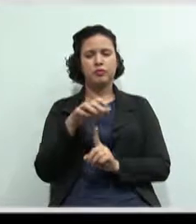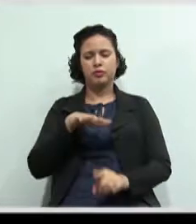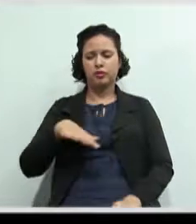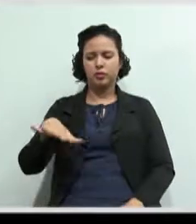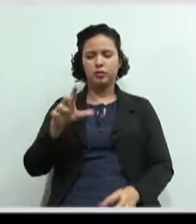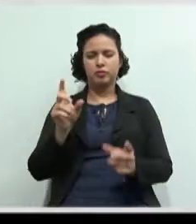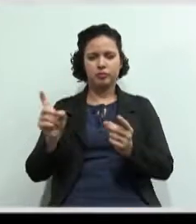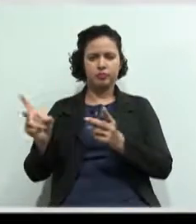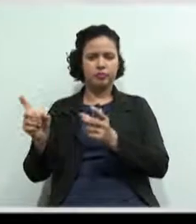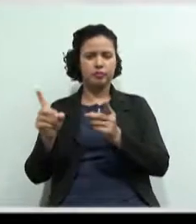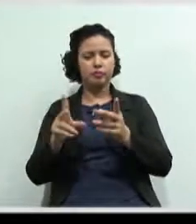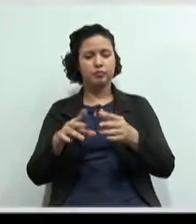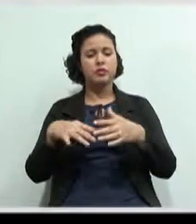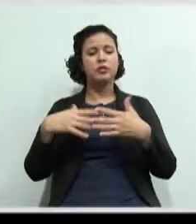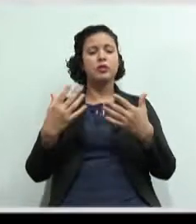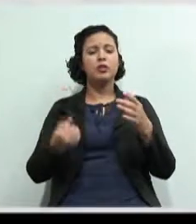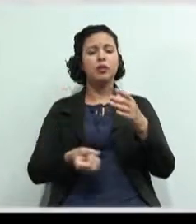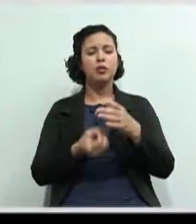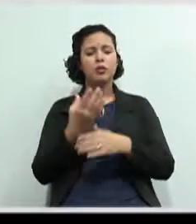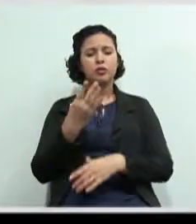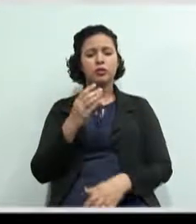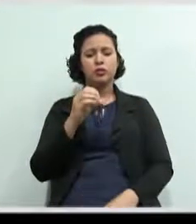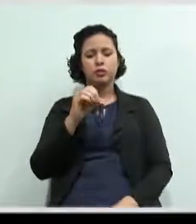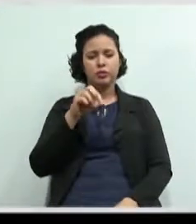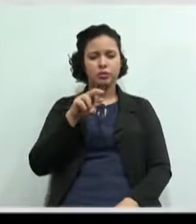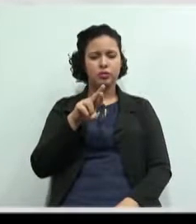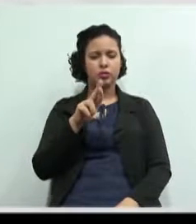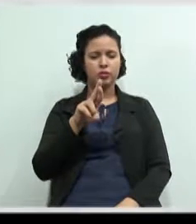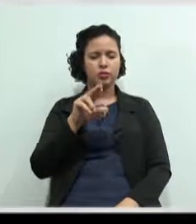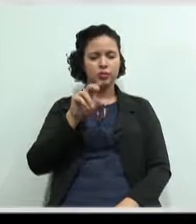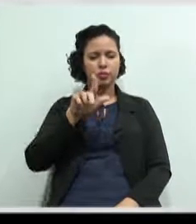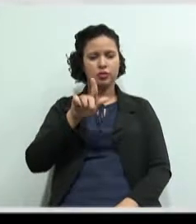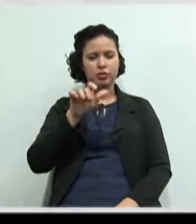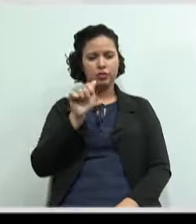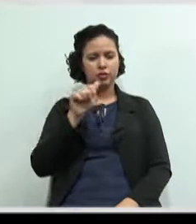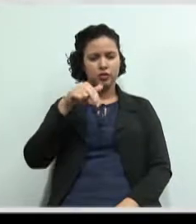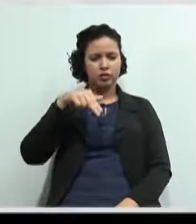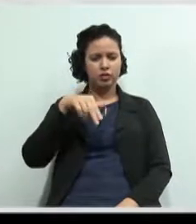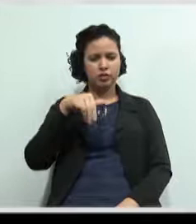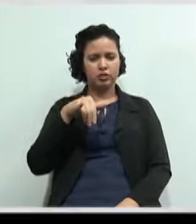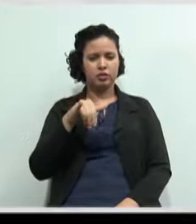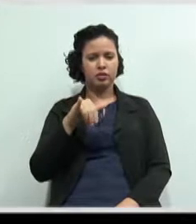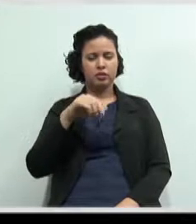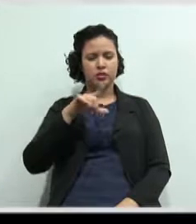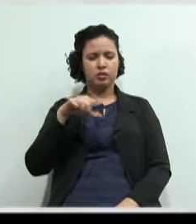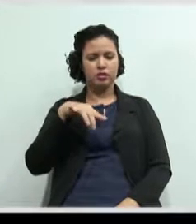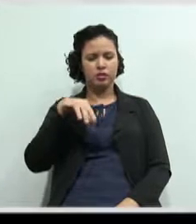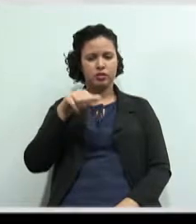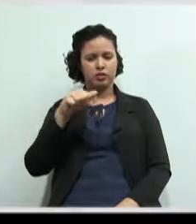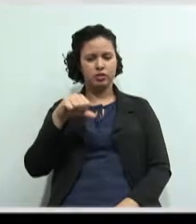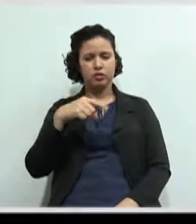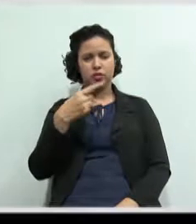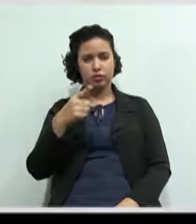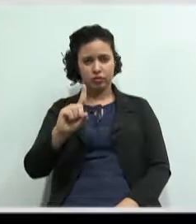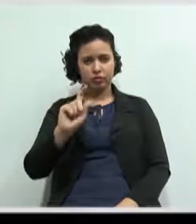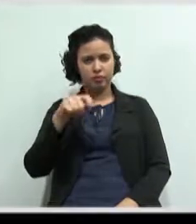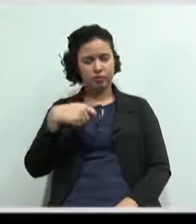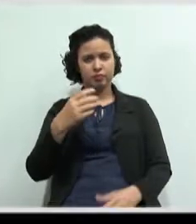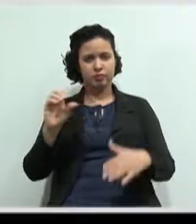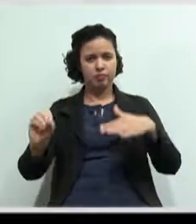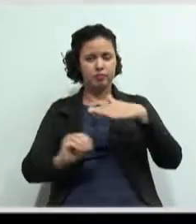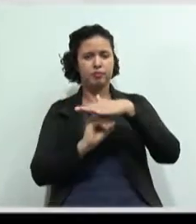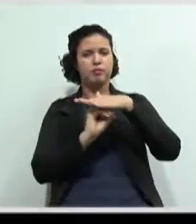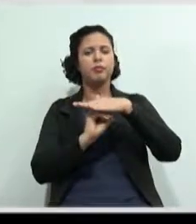mercado. Qual é a origem dessas organizações, então? Lá na antiguidade, né, roupas e víveres eram produzidos aonde?